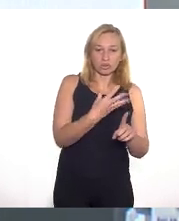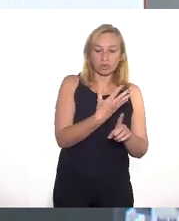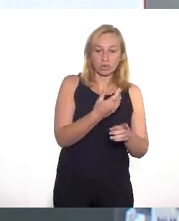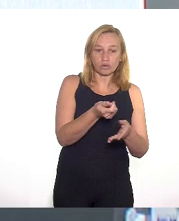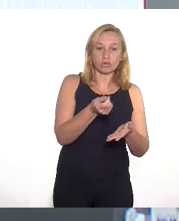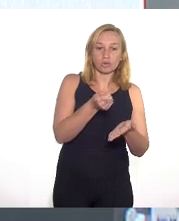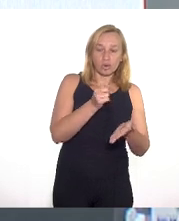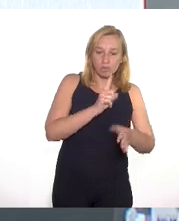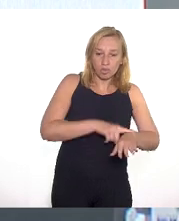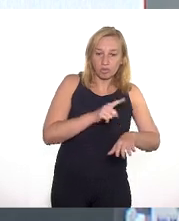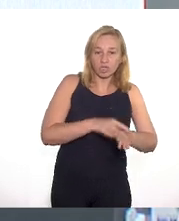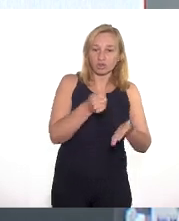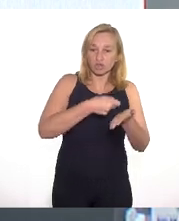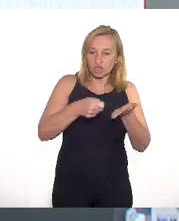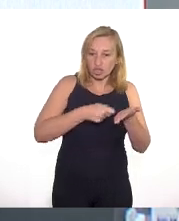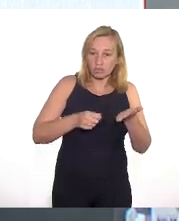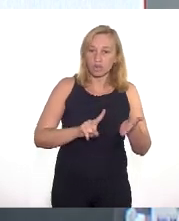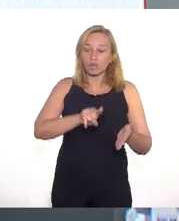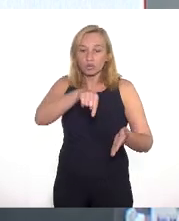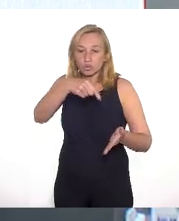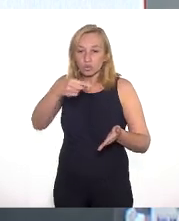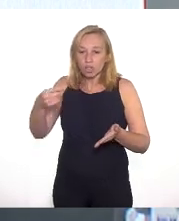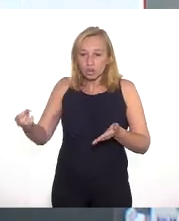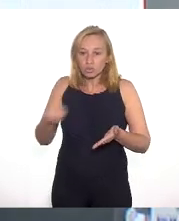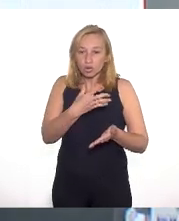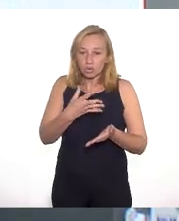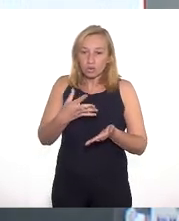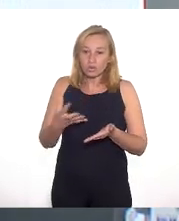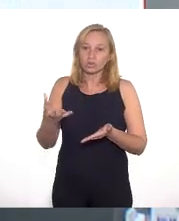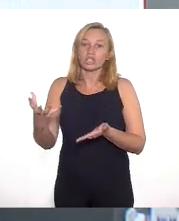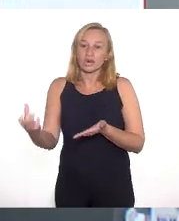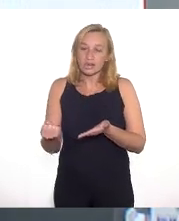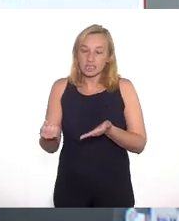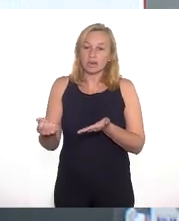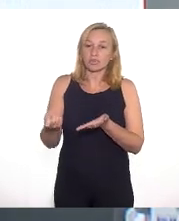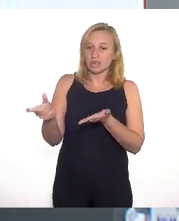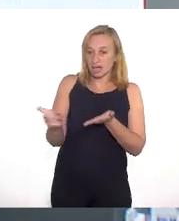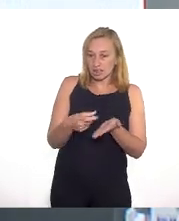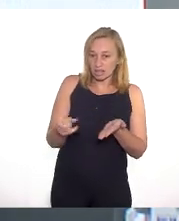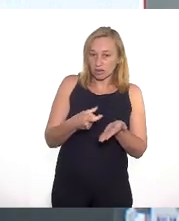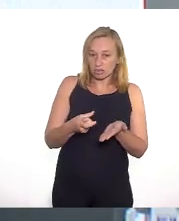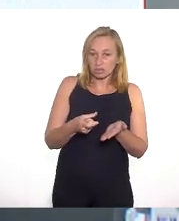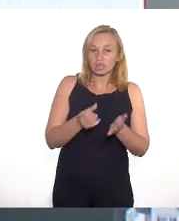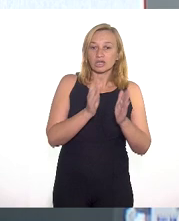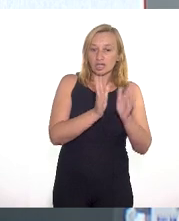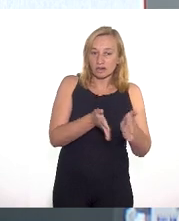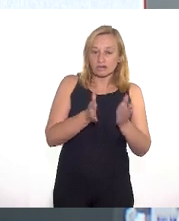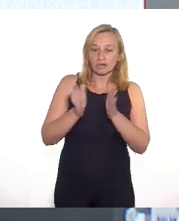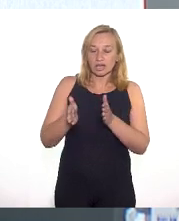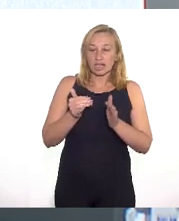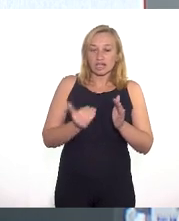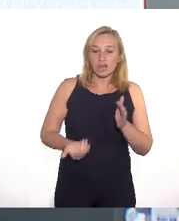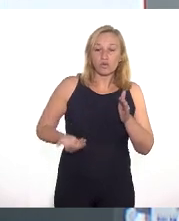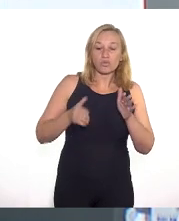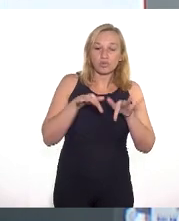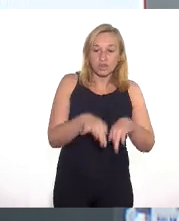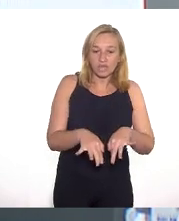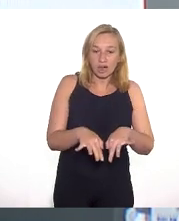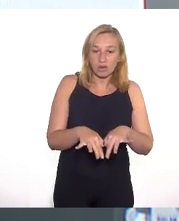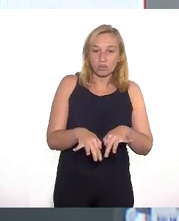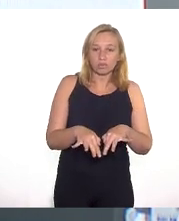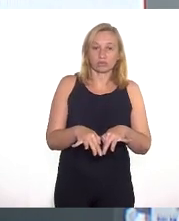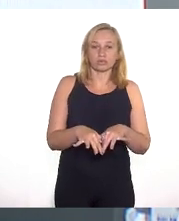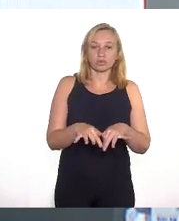inscrição e uma nova janela de entrega de cartões. E assim iremos até o final do